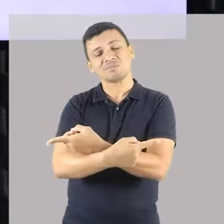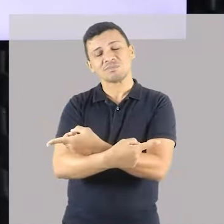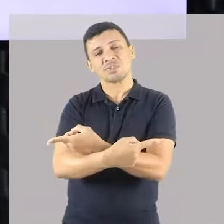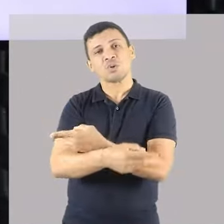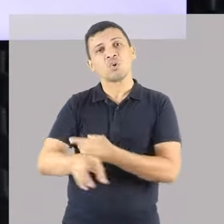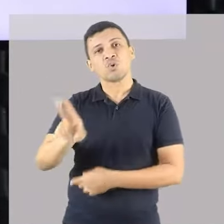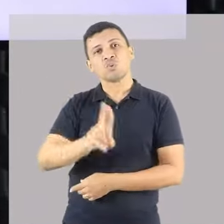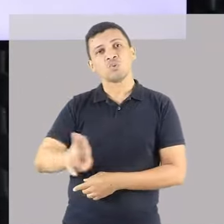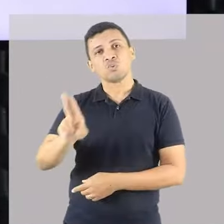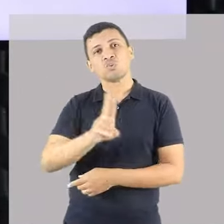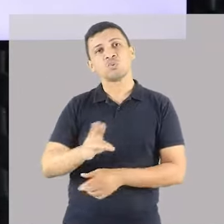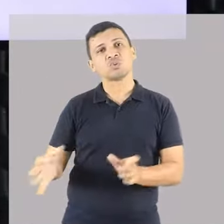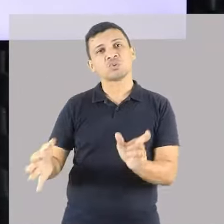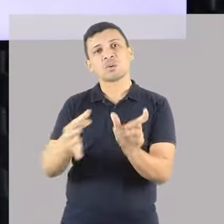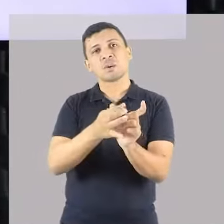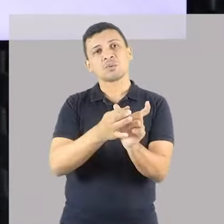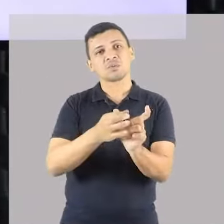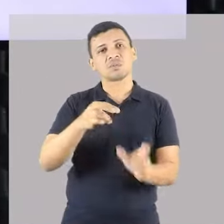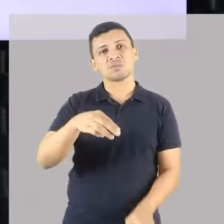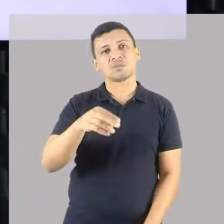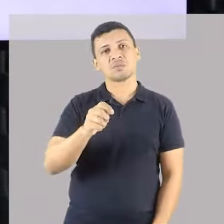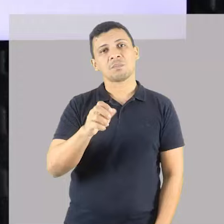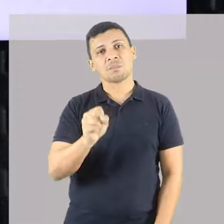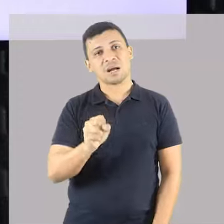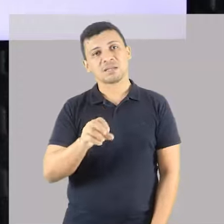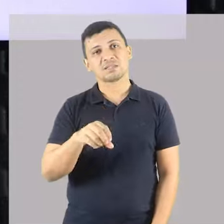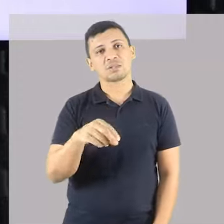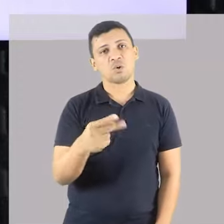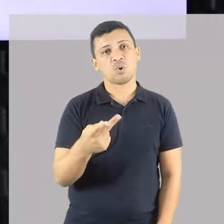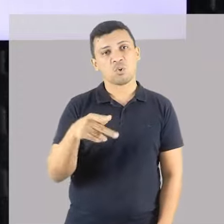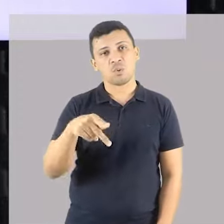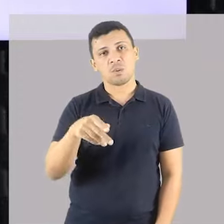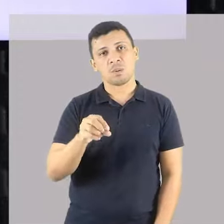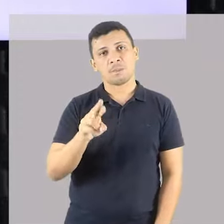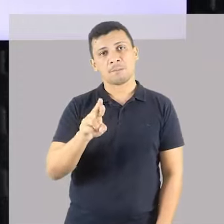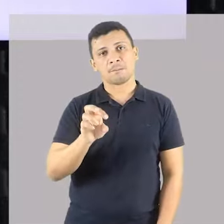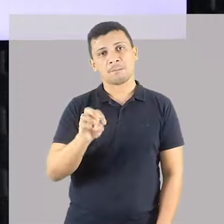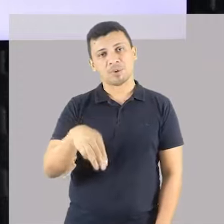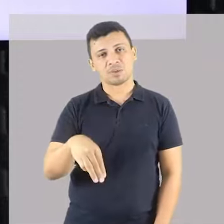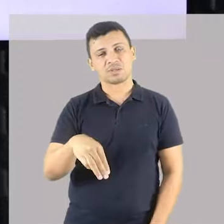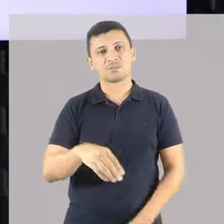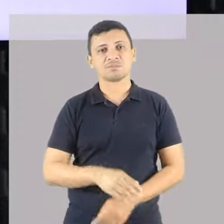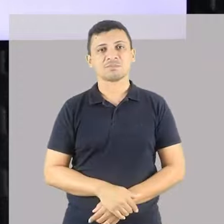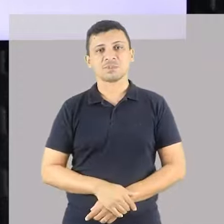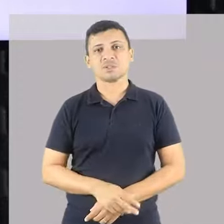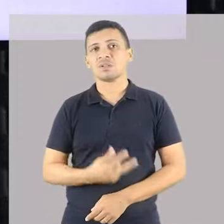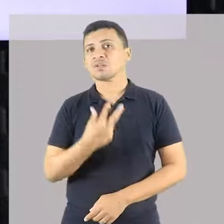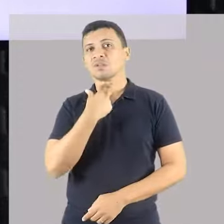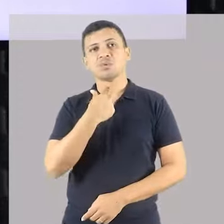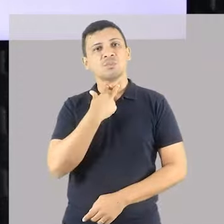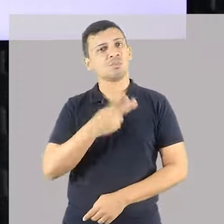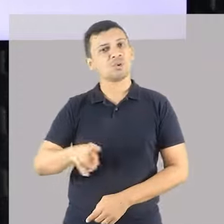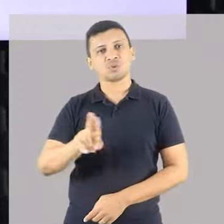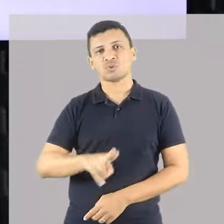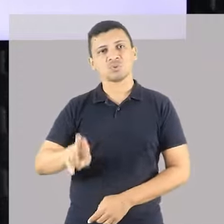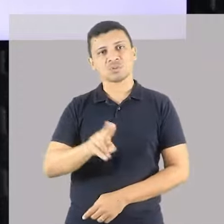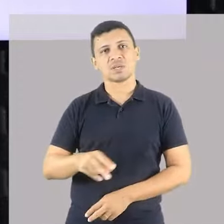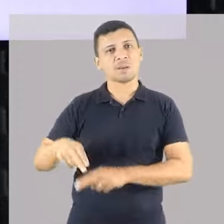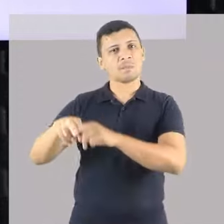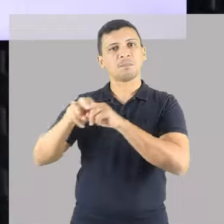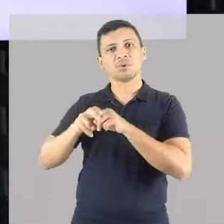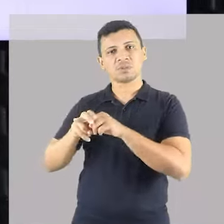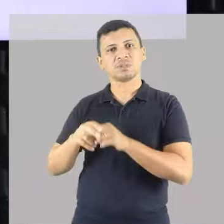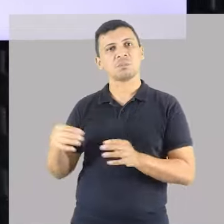pelo próprio uso do conectivo Mas ou pelo conectivo porém né agora não daria para usar o portanto que é o conectivo